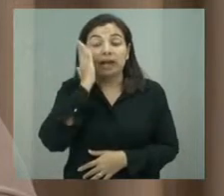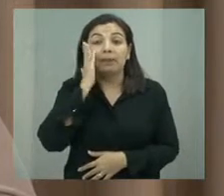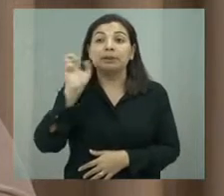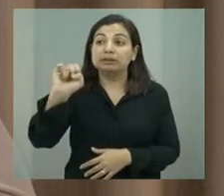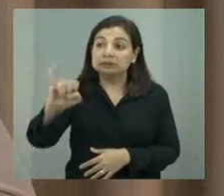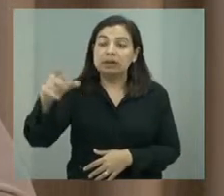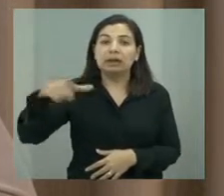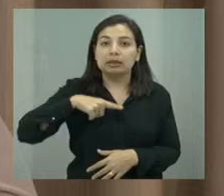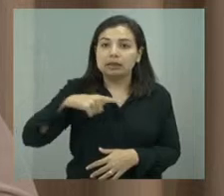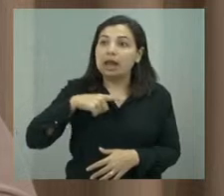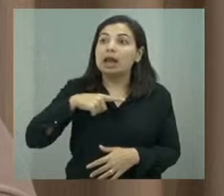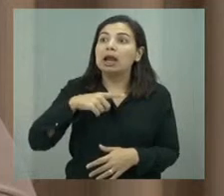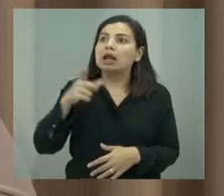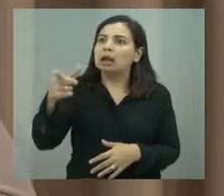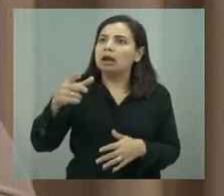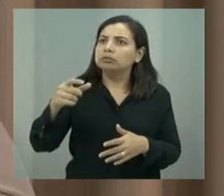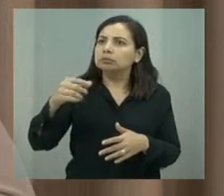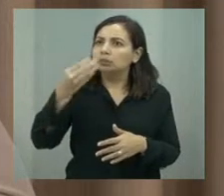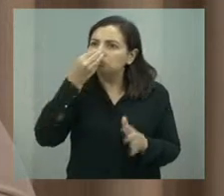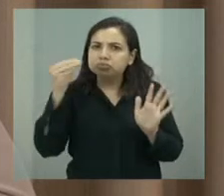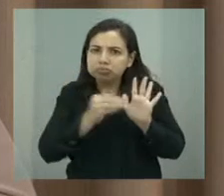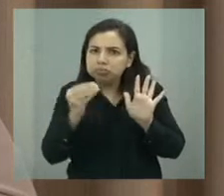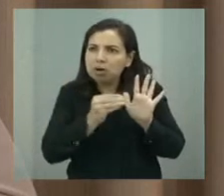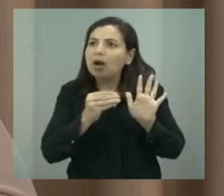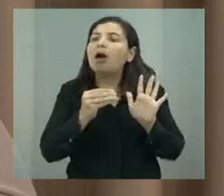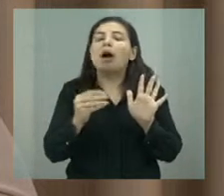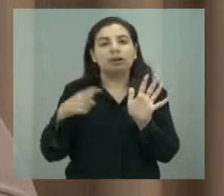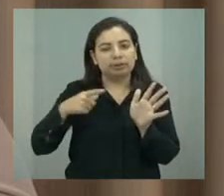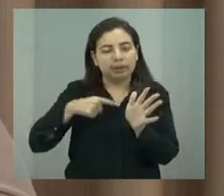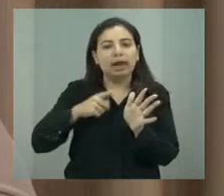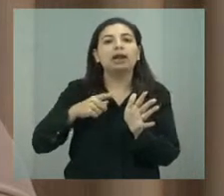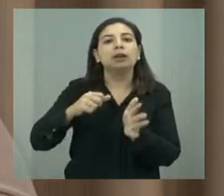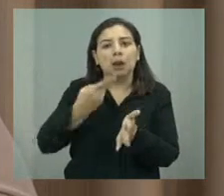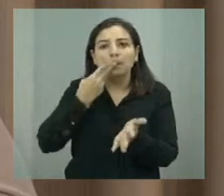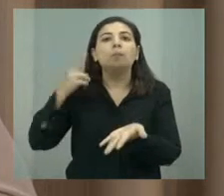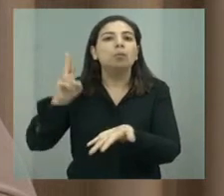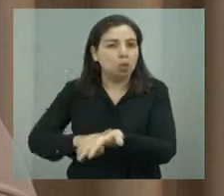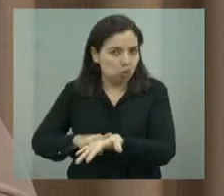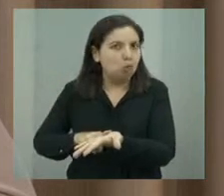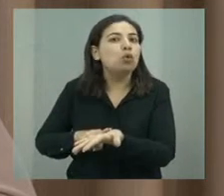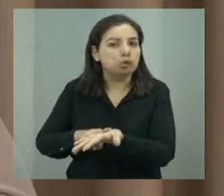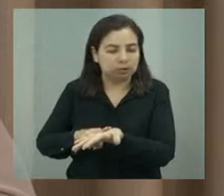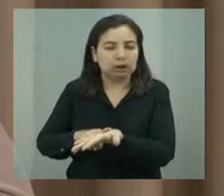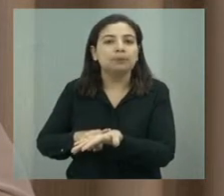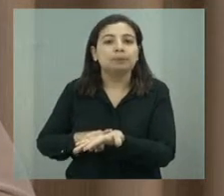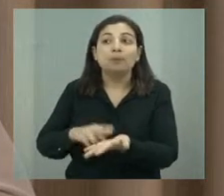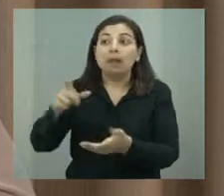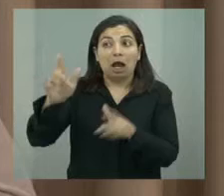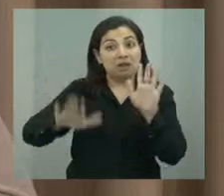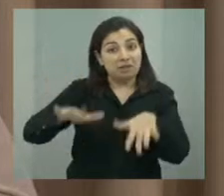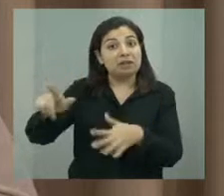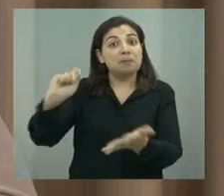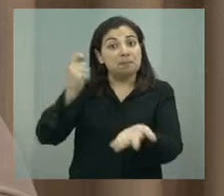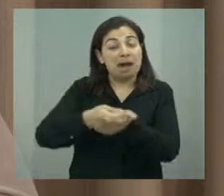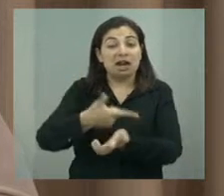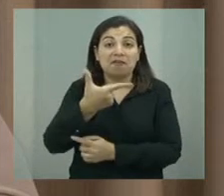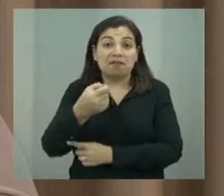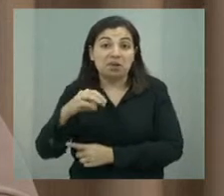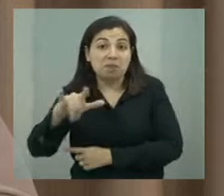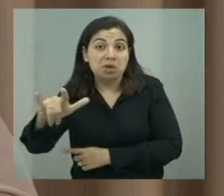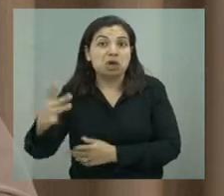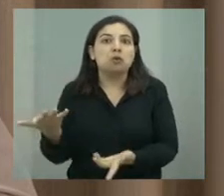né? Então, assim, mas o que a gente vê também é que os estabelecimentos que eram muito denunciados